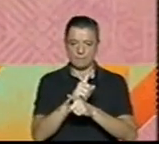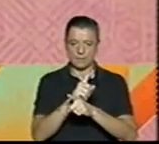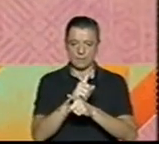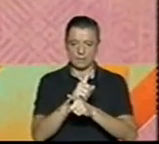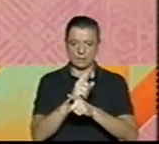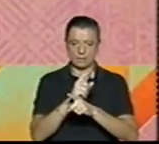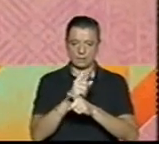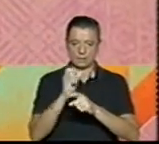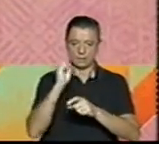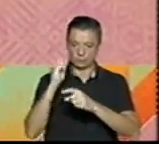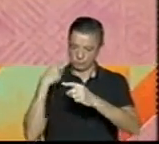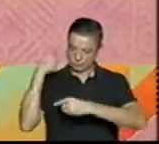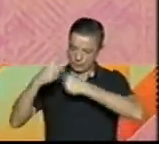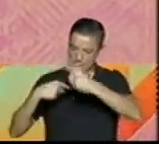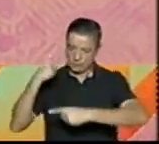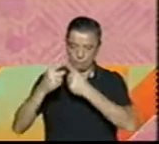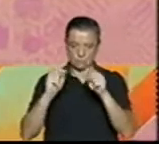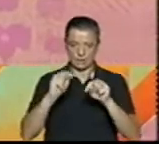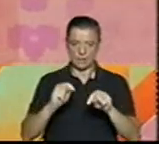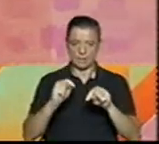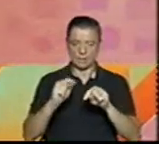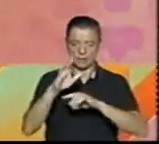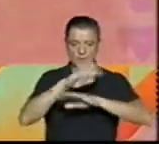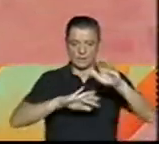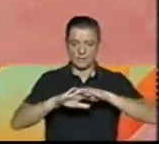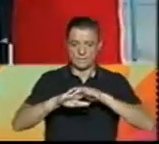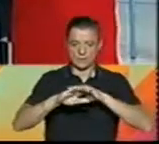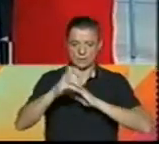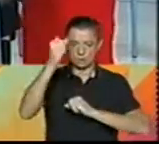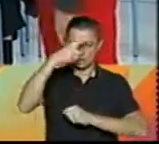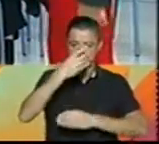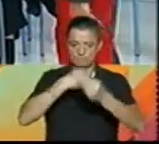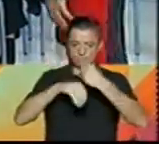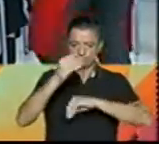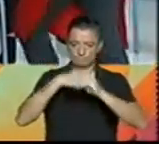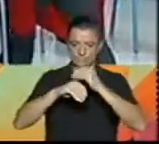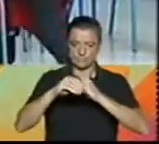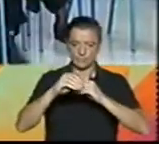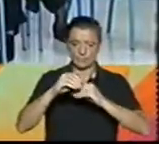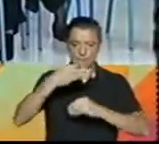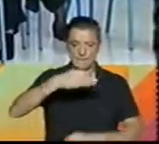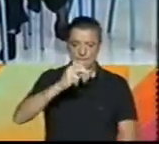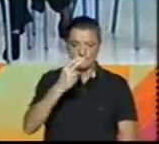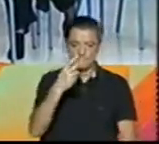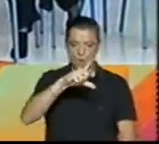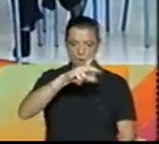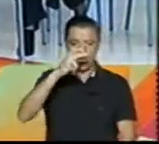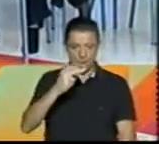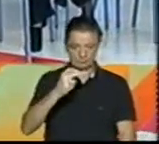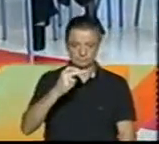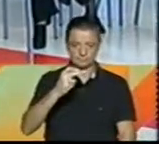e passem de geração em geração, não é? De facto. Isso é que faz a história da gastronomia. Paula Penteiro, uma salva de palmas para a Paula, obrigado a todos.